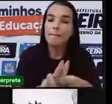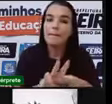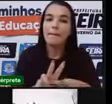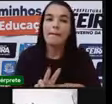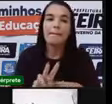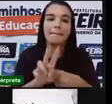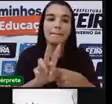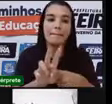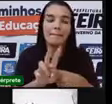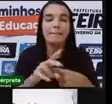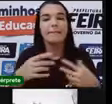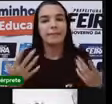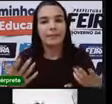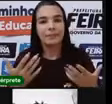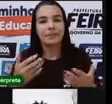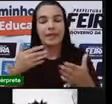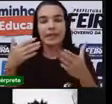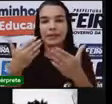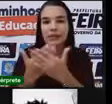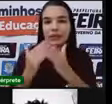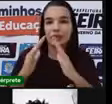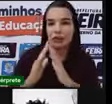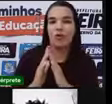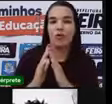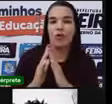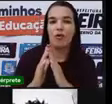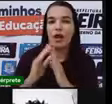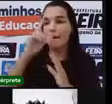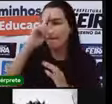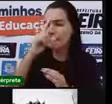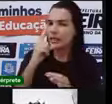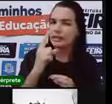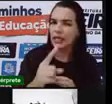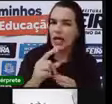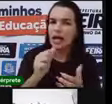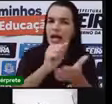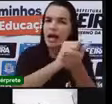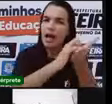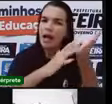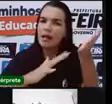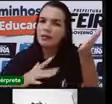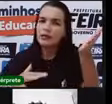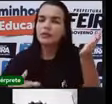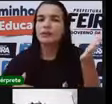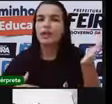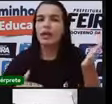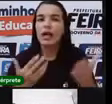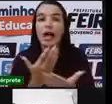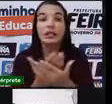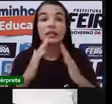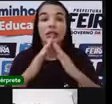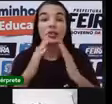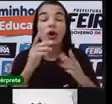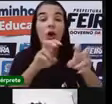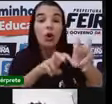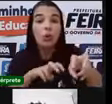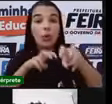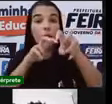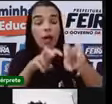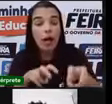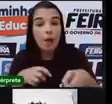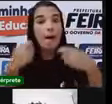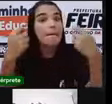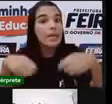escola, se a gente mora mais perto, de mandar a atividade. As escolas do campo precisam muito